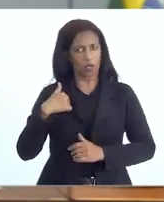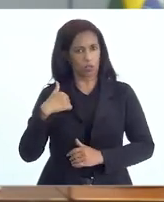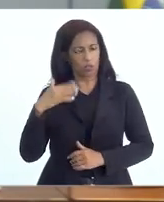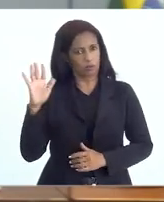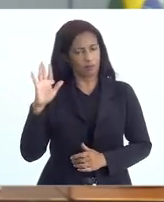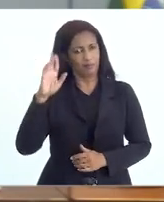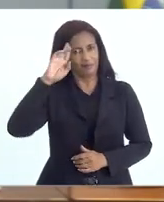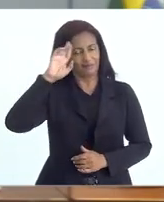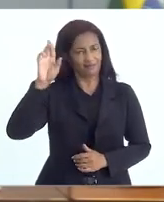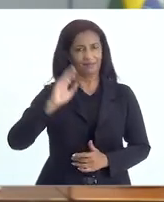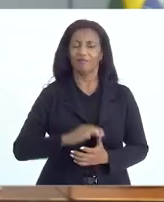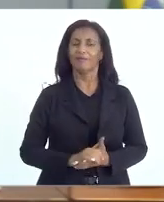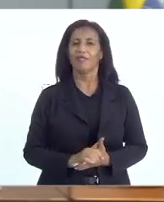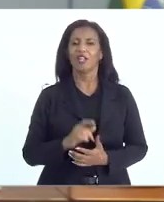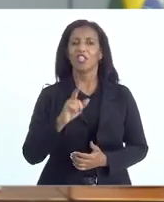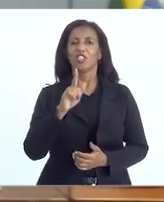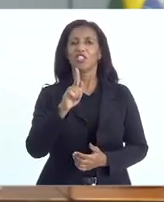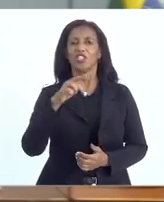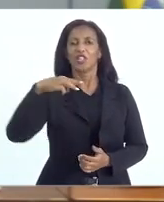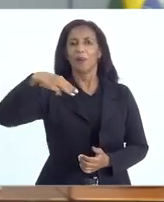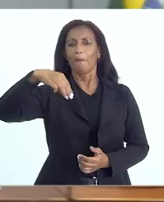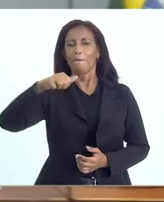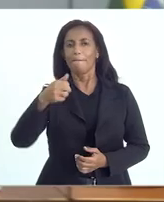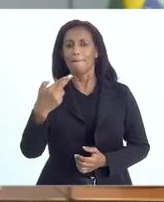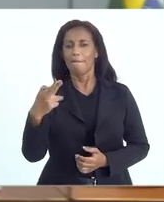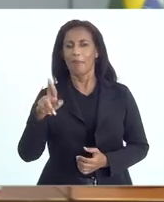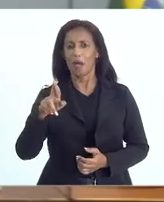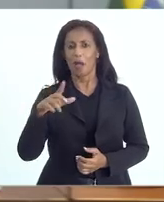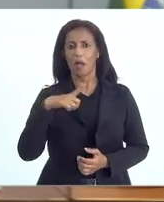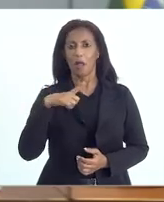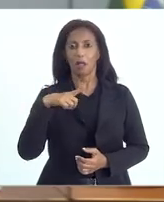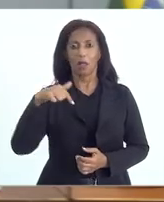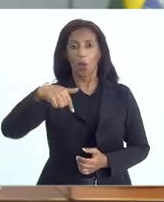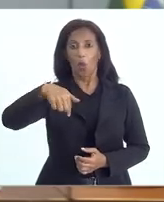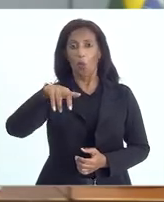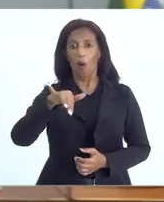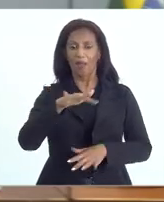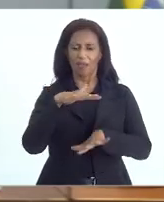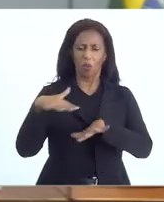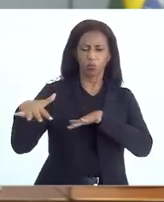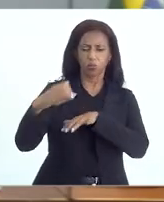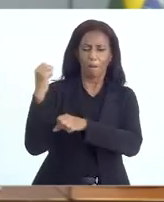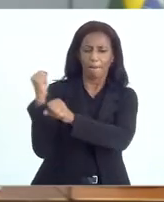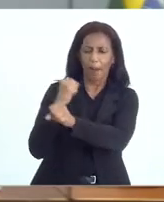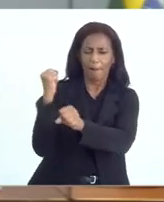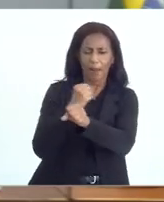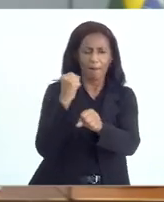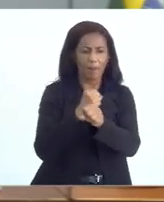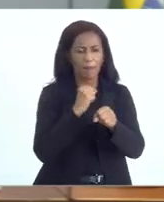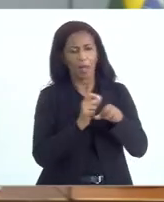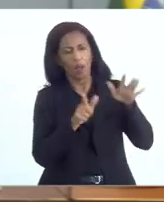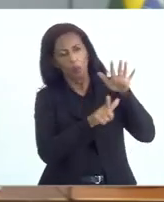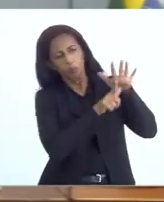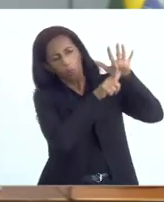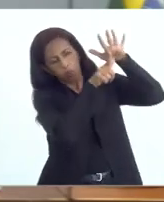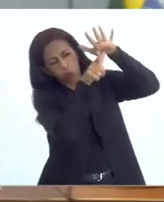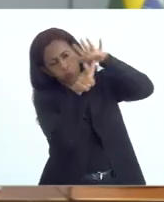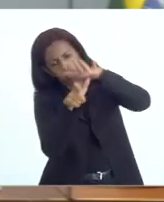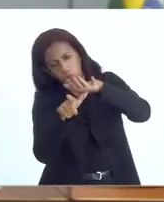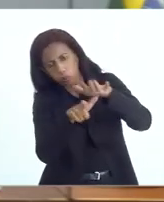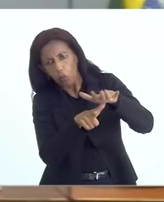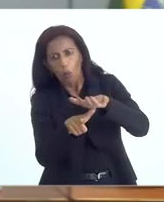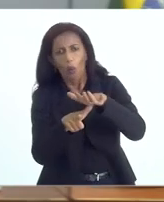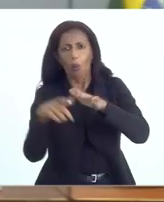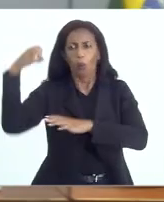Comandante de lado gemar estamos construindo um quartel novo com ele ponto com balizamento